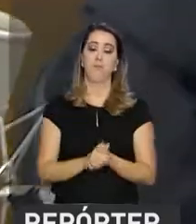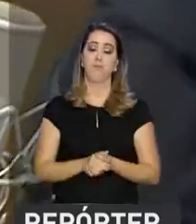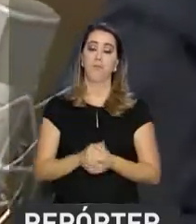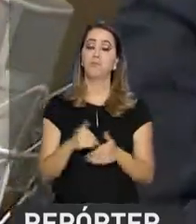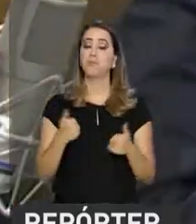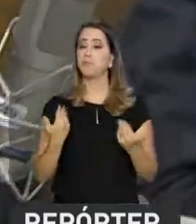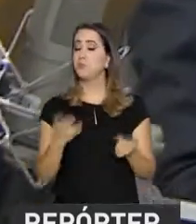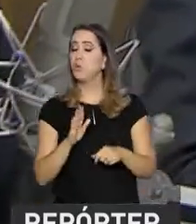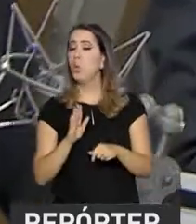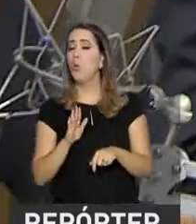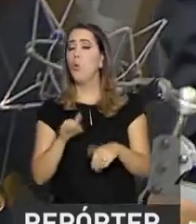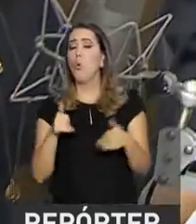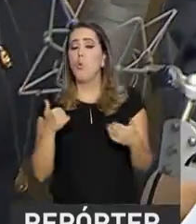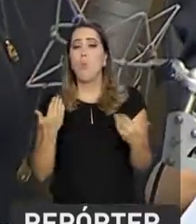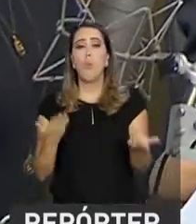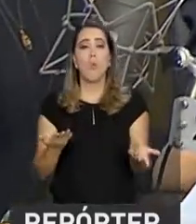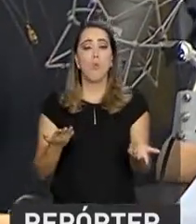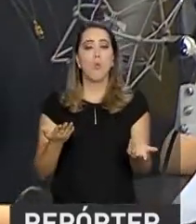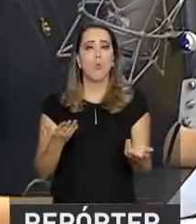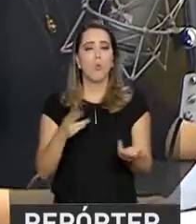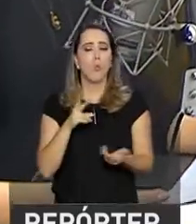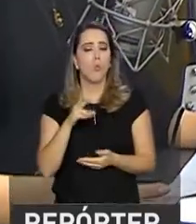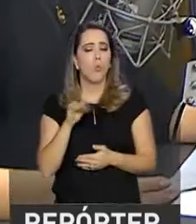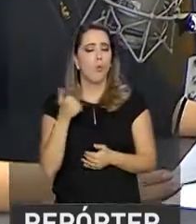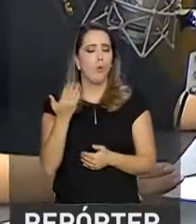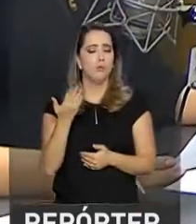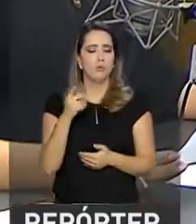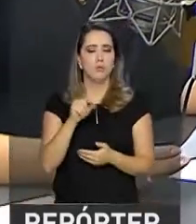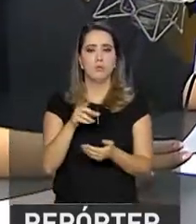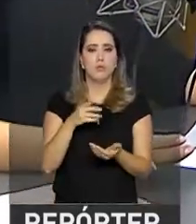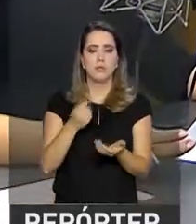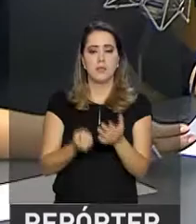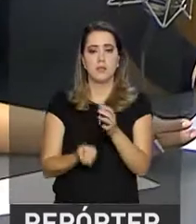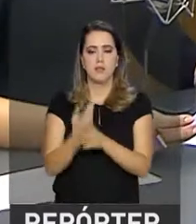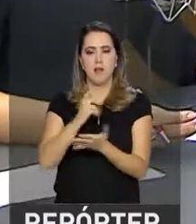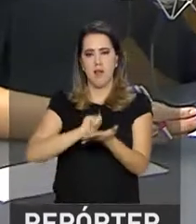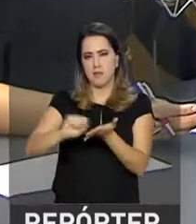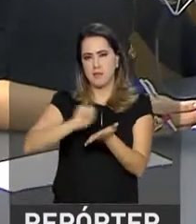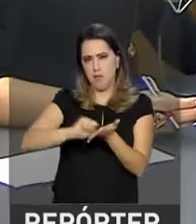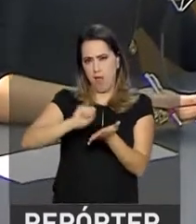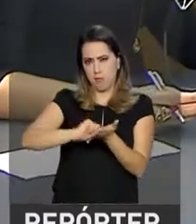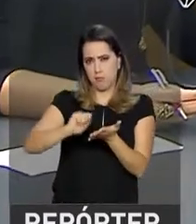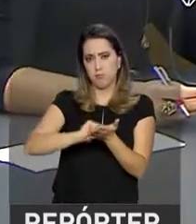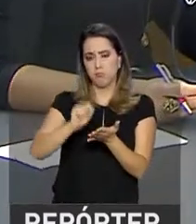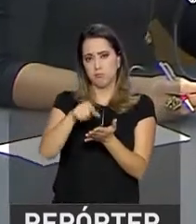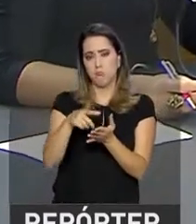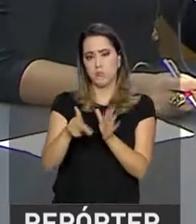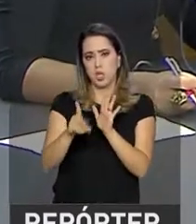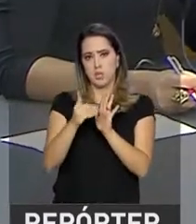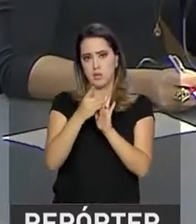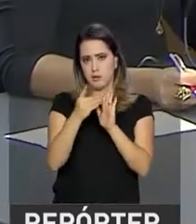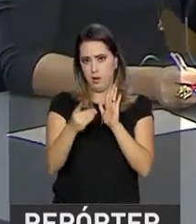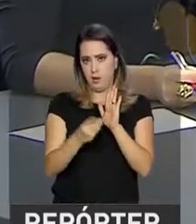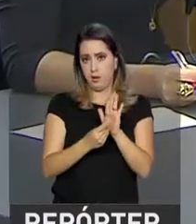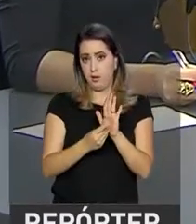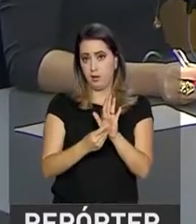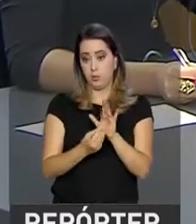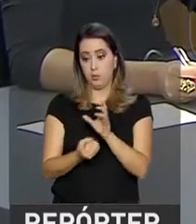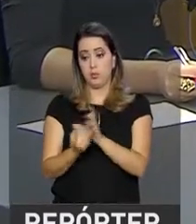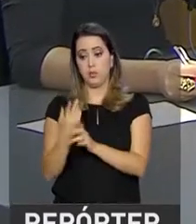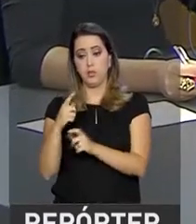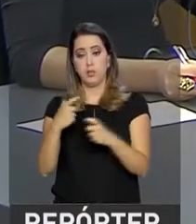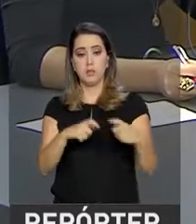assinados esses decretos criando essas unidades de conservação a idéia é que até dia 12 segunda-feira